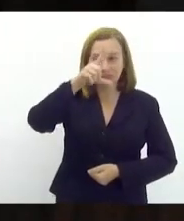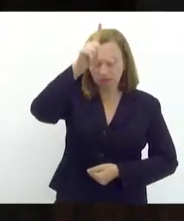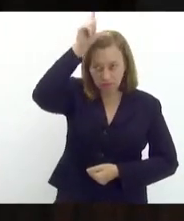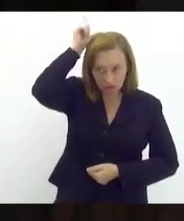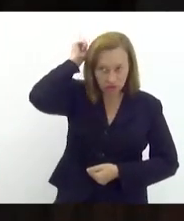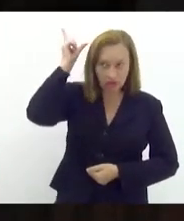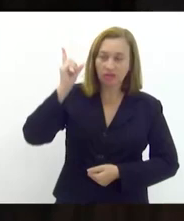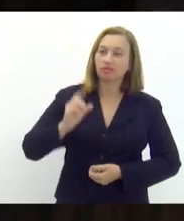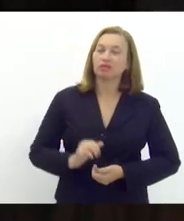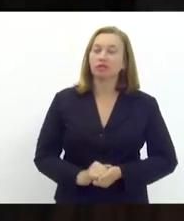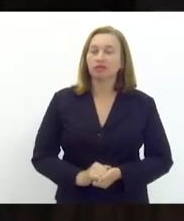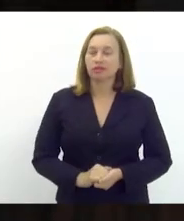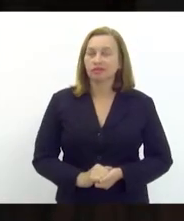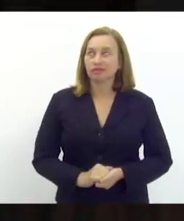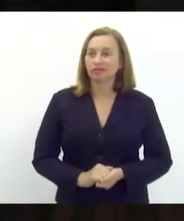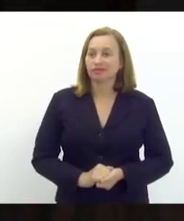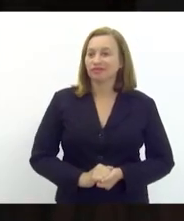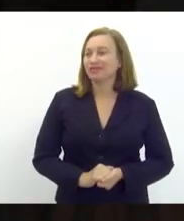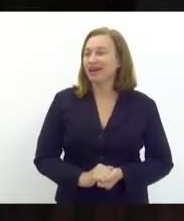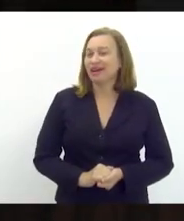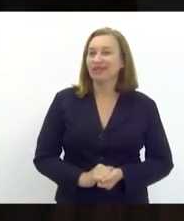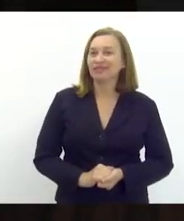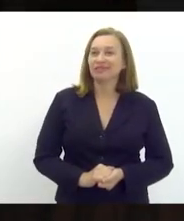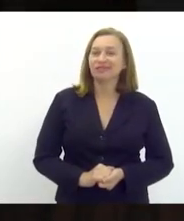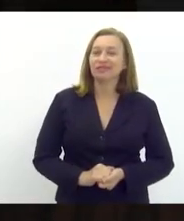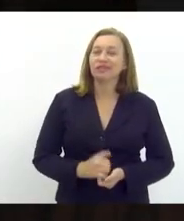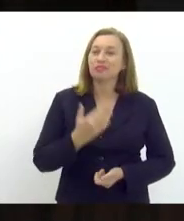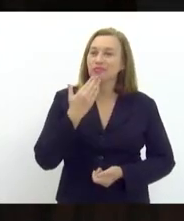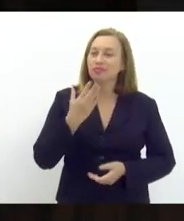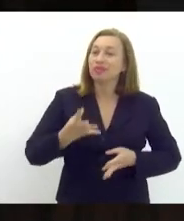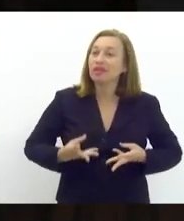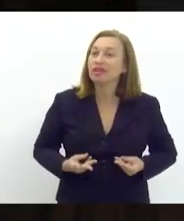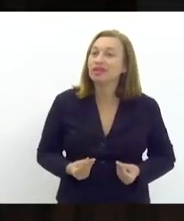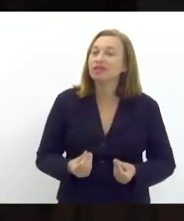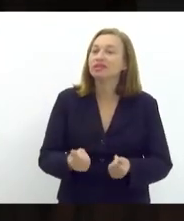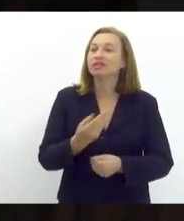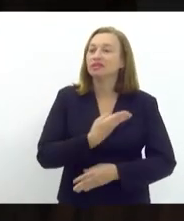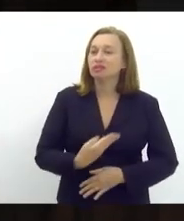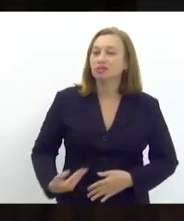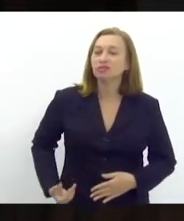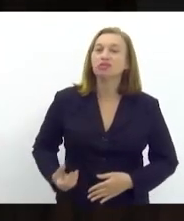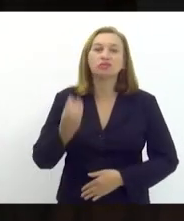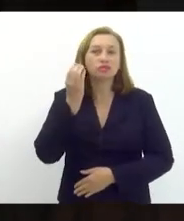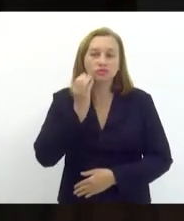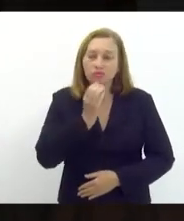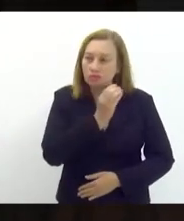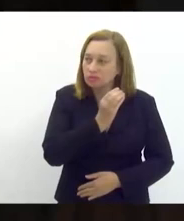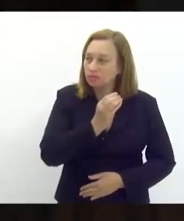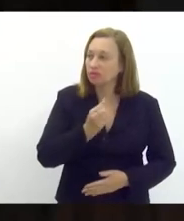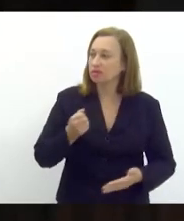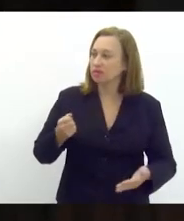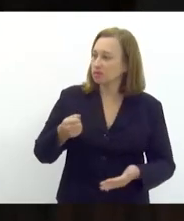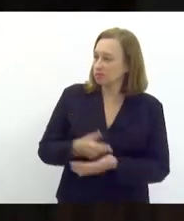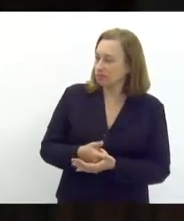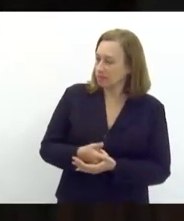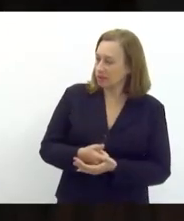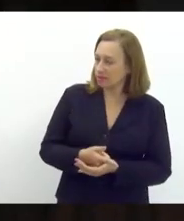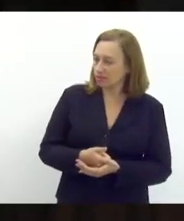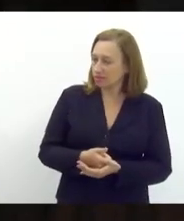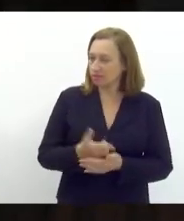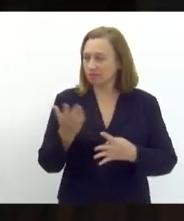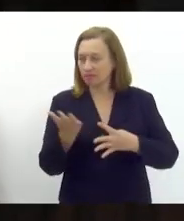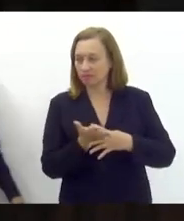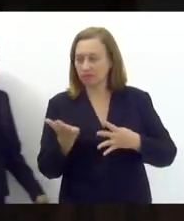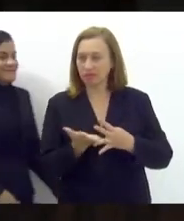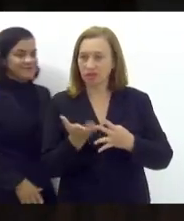você nem se dirige que é o primeiro orador pedir a sensibilidade do governador Cláudio Castro com o pagamento de fato das parcelas